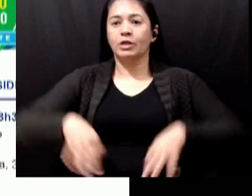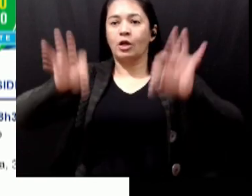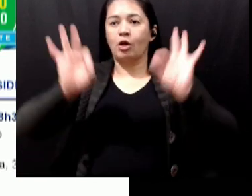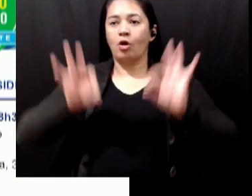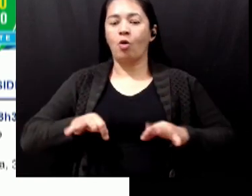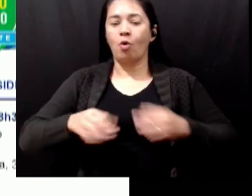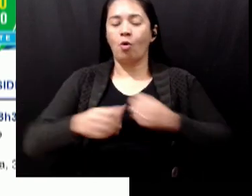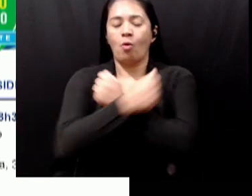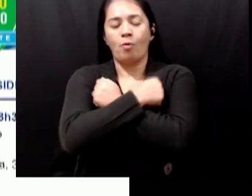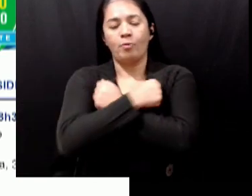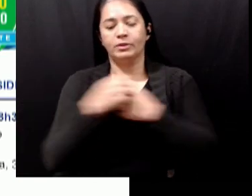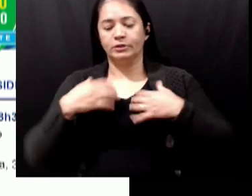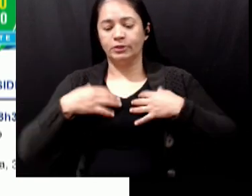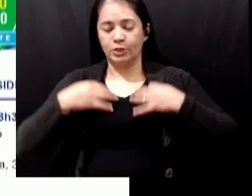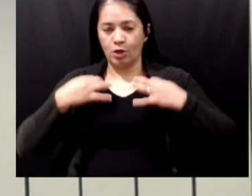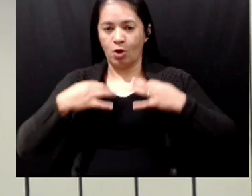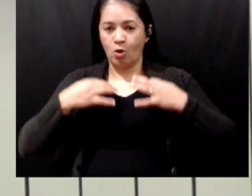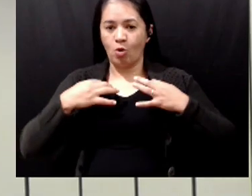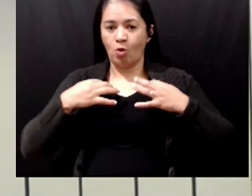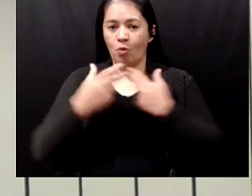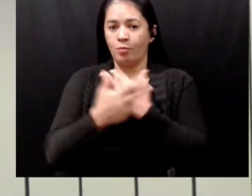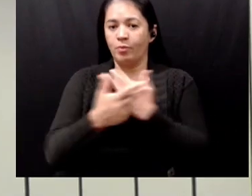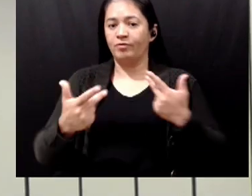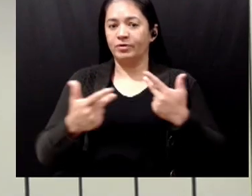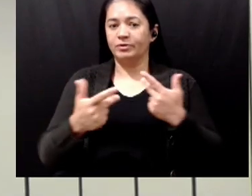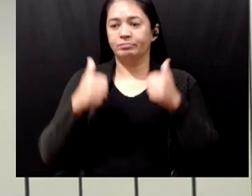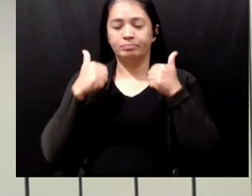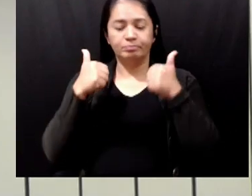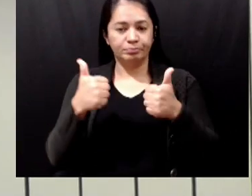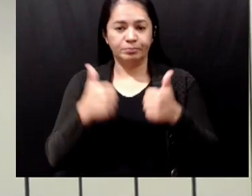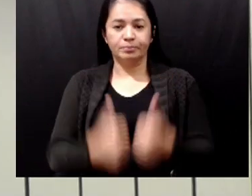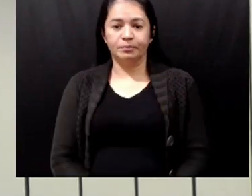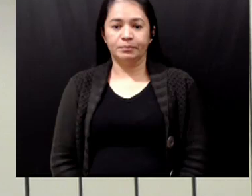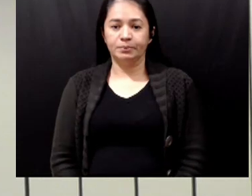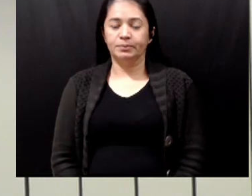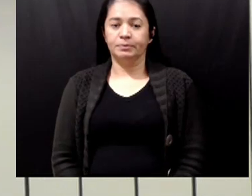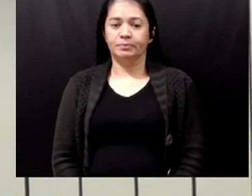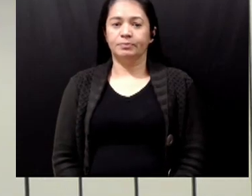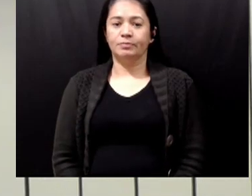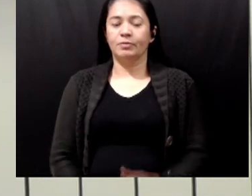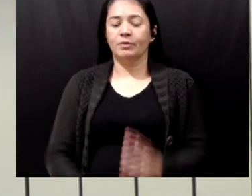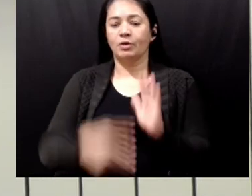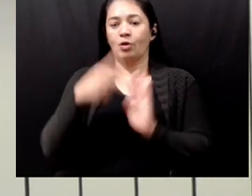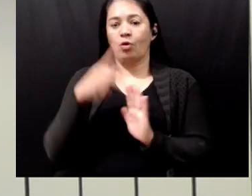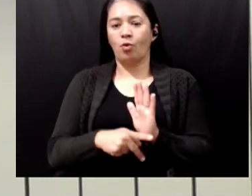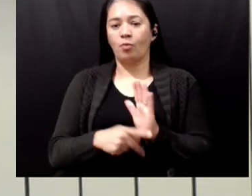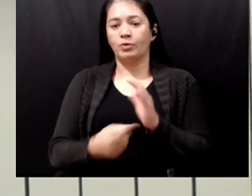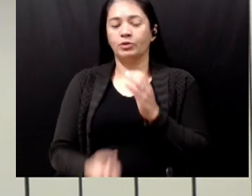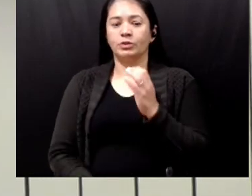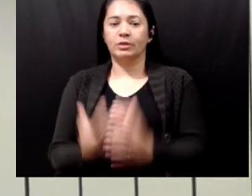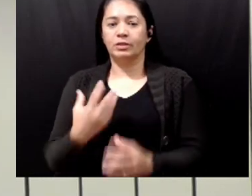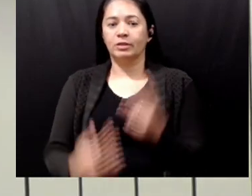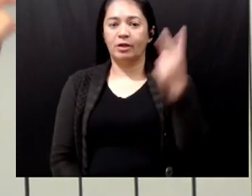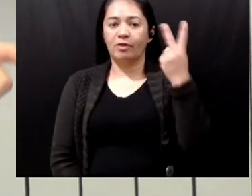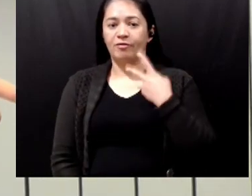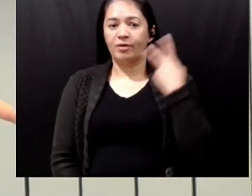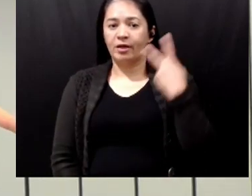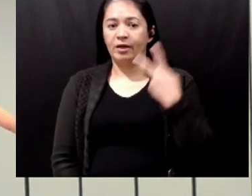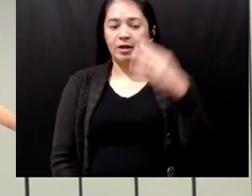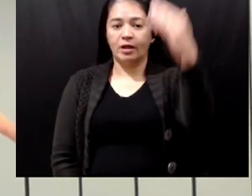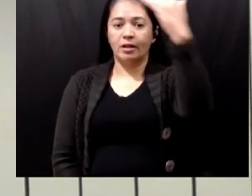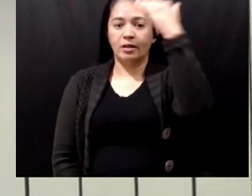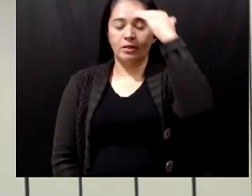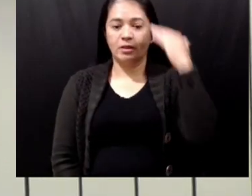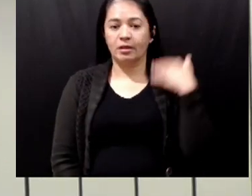e roupas em bom estado. Bom, olha só, o projeto de autoria da vereadora Débora Palermo, aprovado aqui na